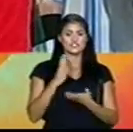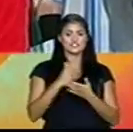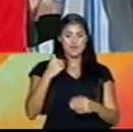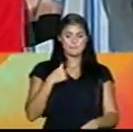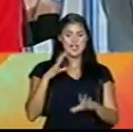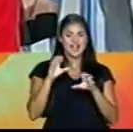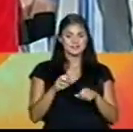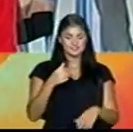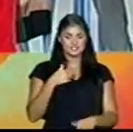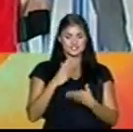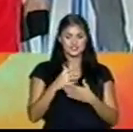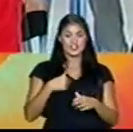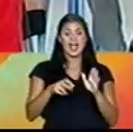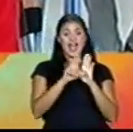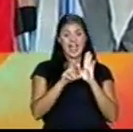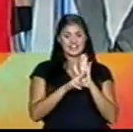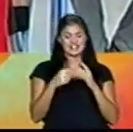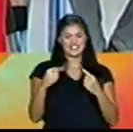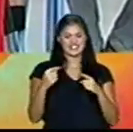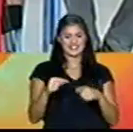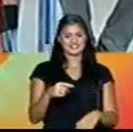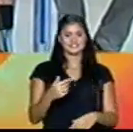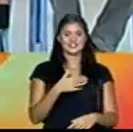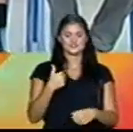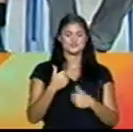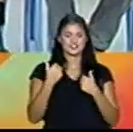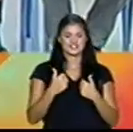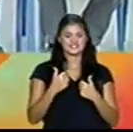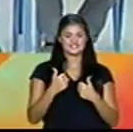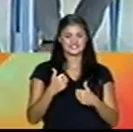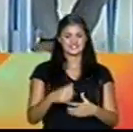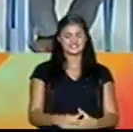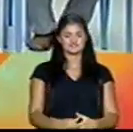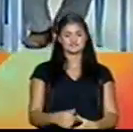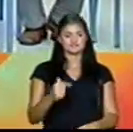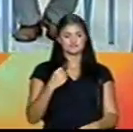Que... Isabel tem regra. Está não, boa, riqueza. Diga. Eu até julgava.